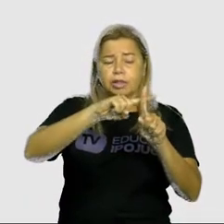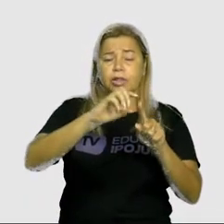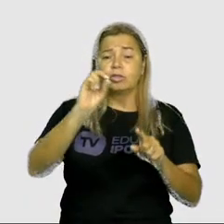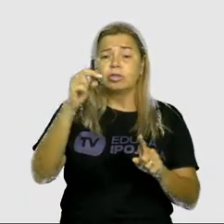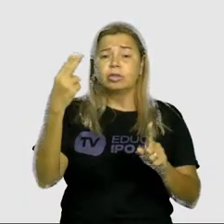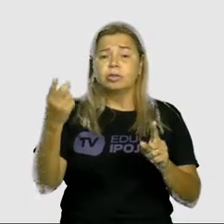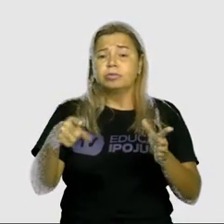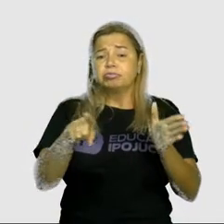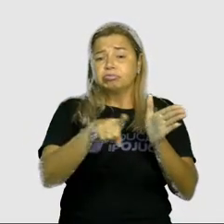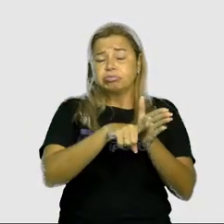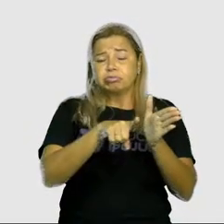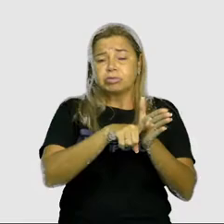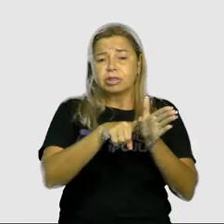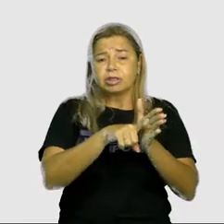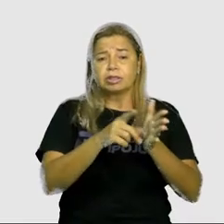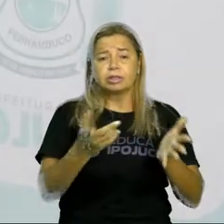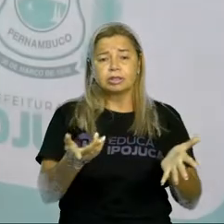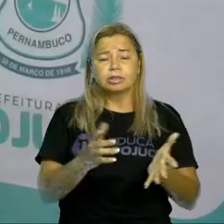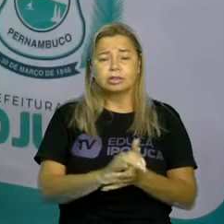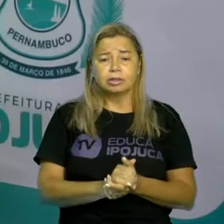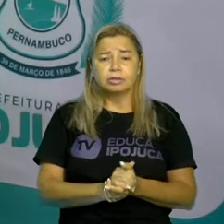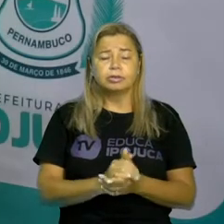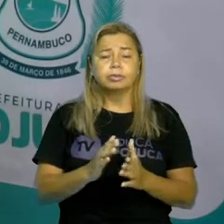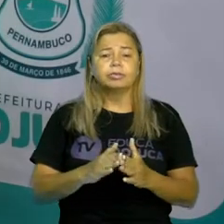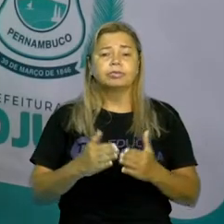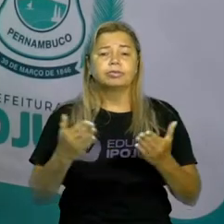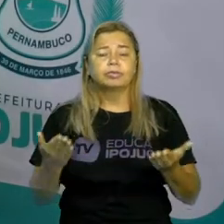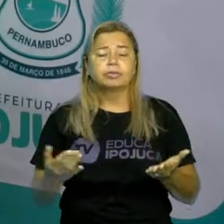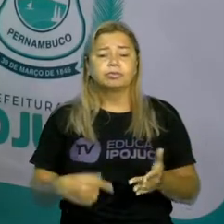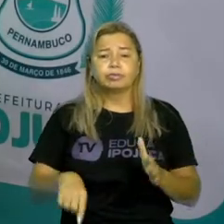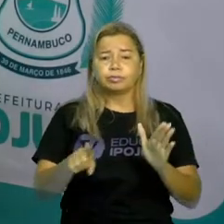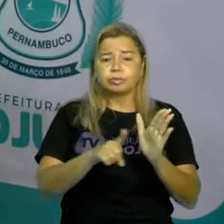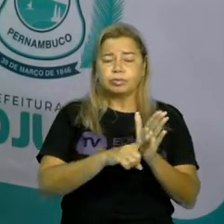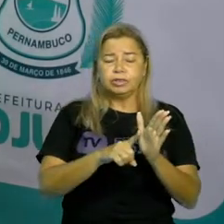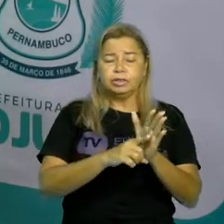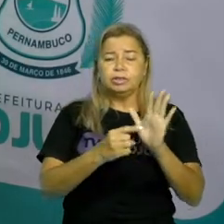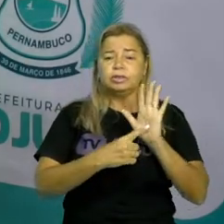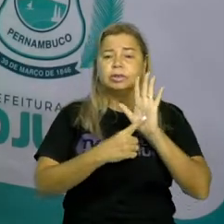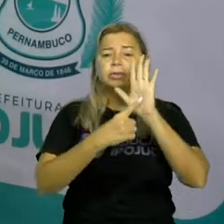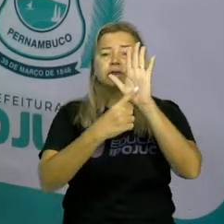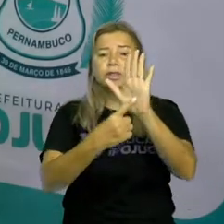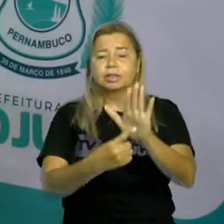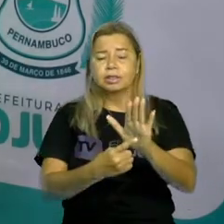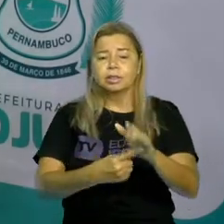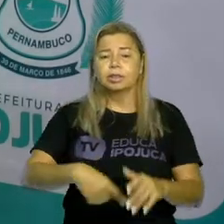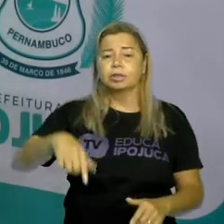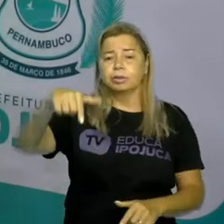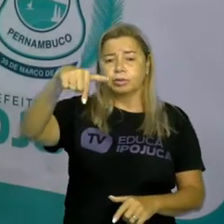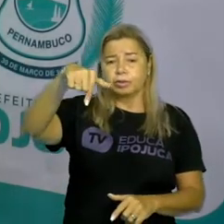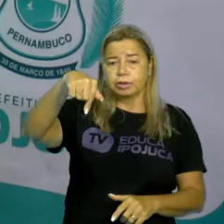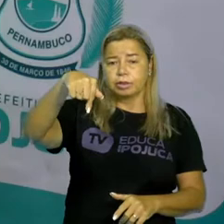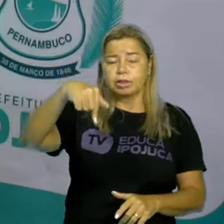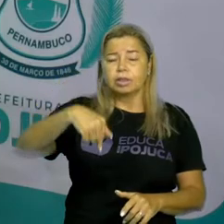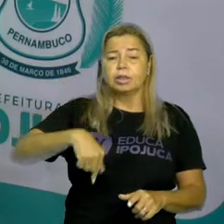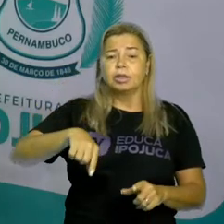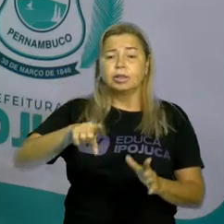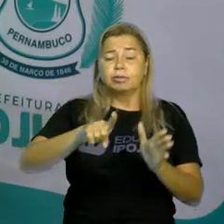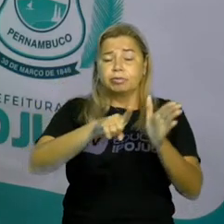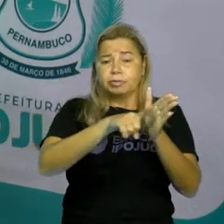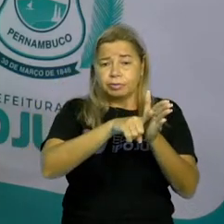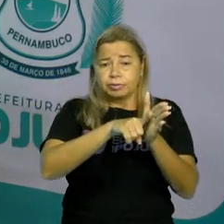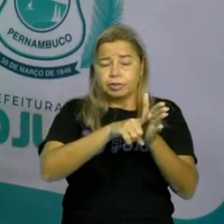o Racionais não positivos a gente representar ele com o que e o sinal do negativo